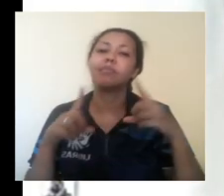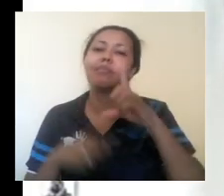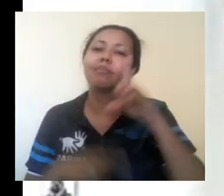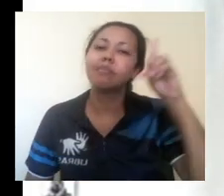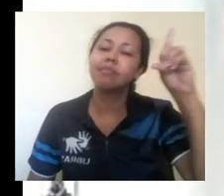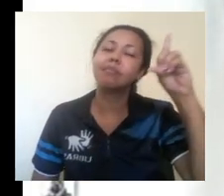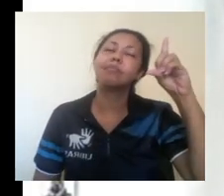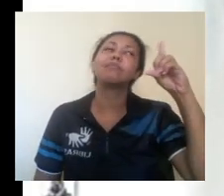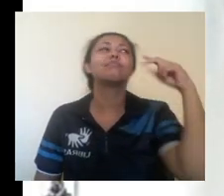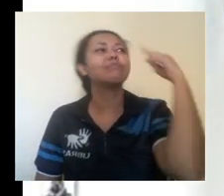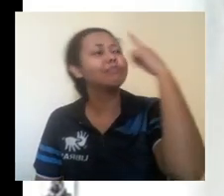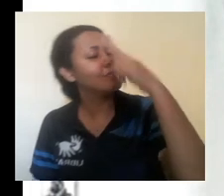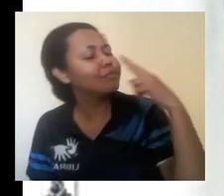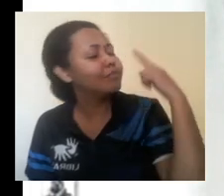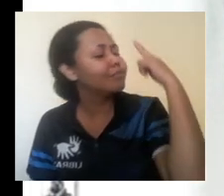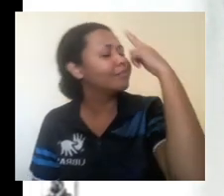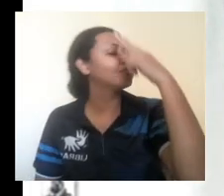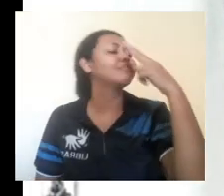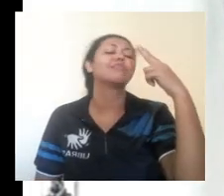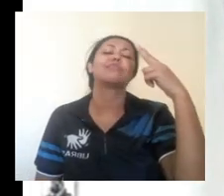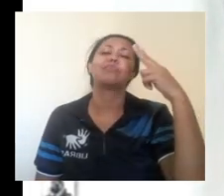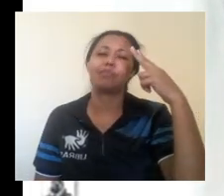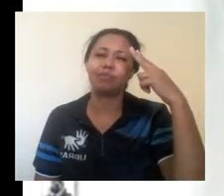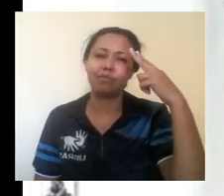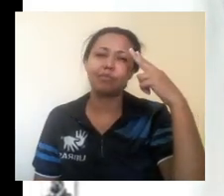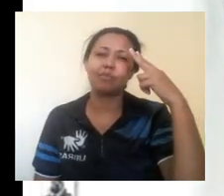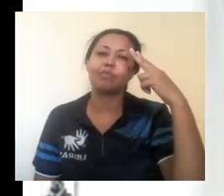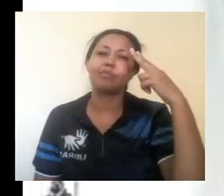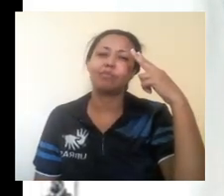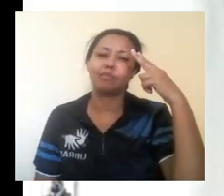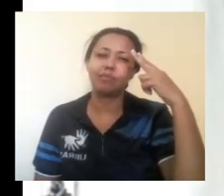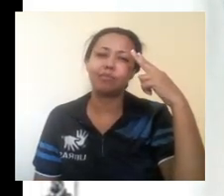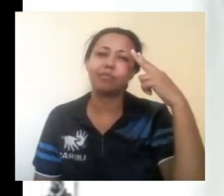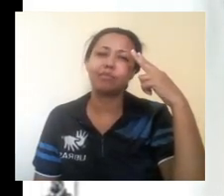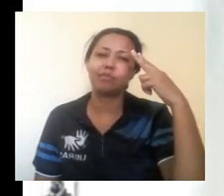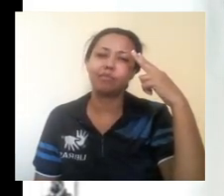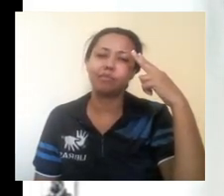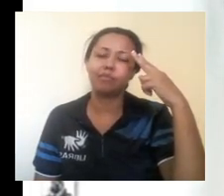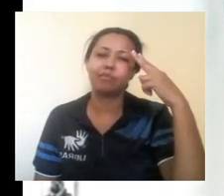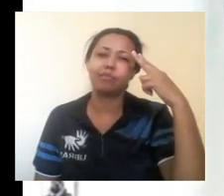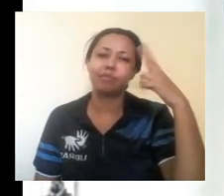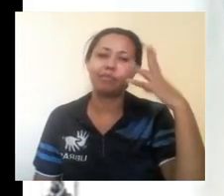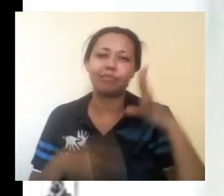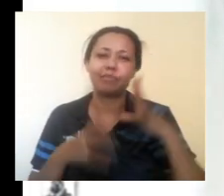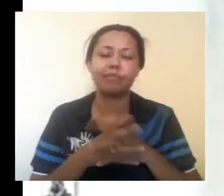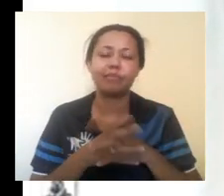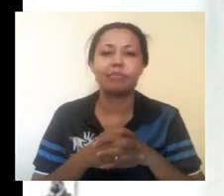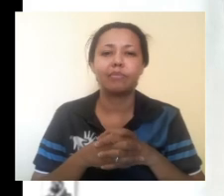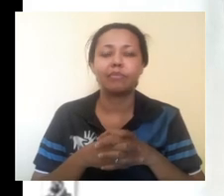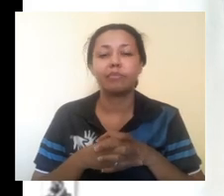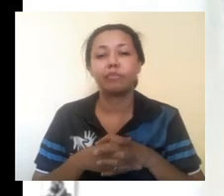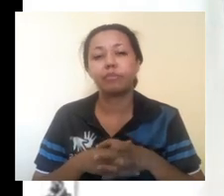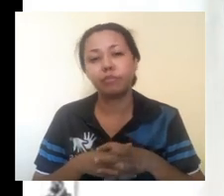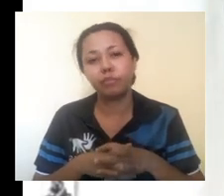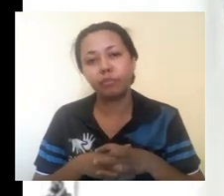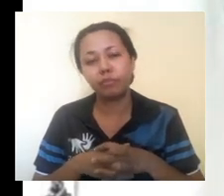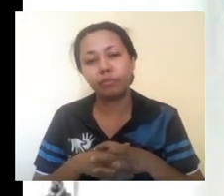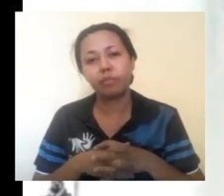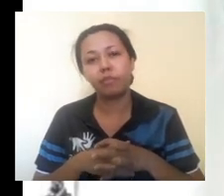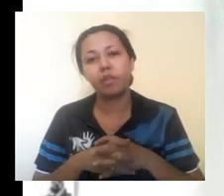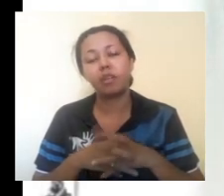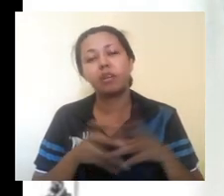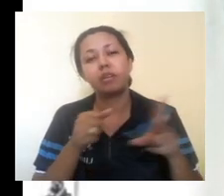o profeta do Senhor. Ela foi utilizada por Deus, ela estava aberta para isso. Mulheres idosas,